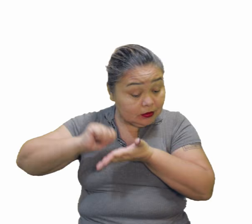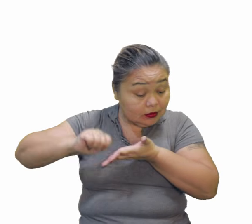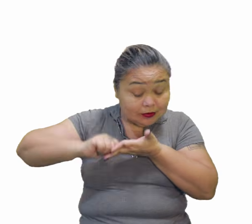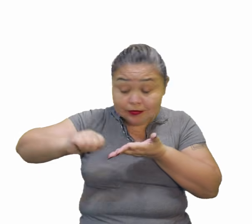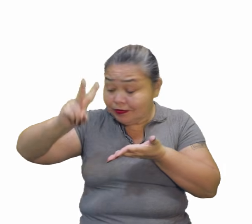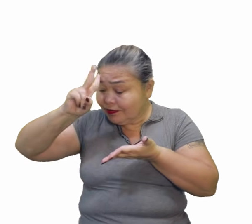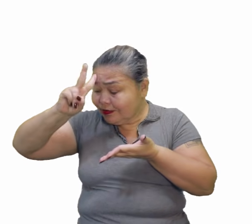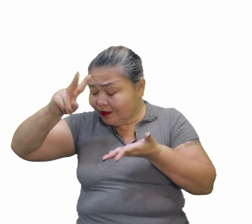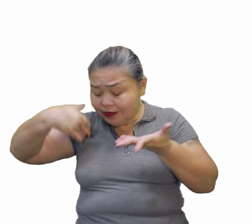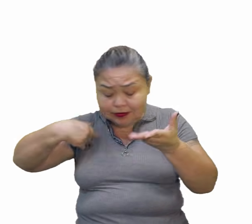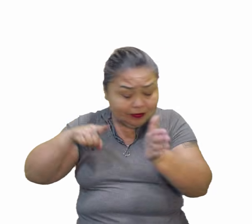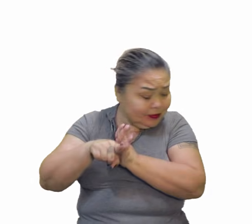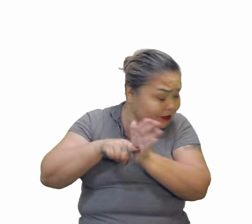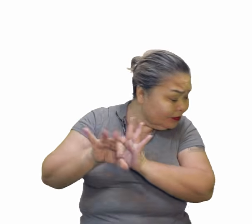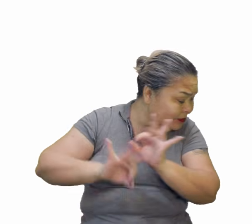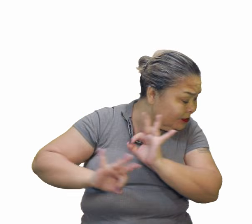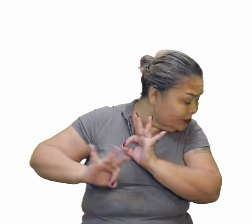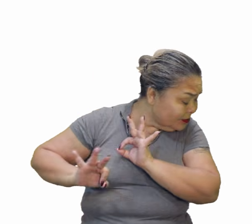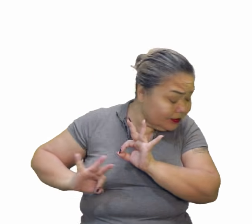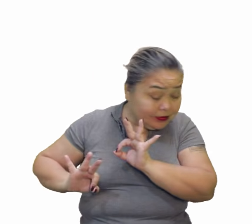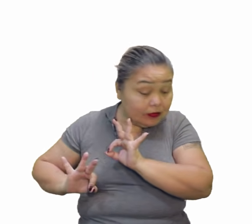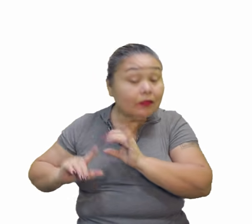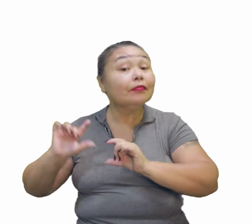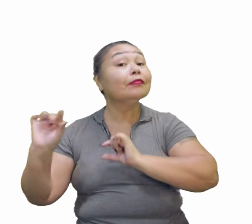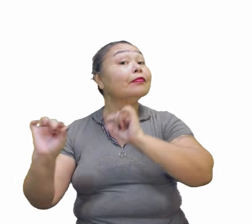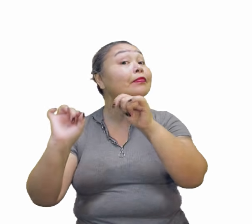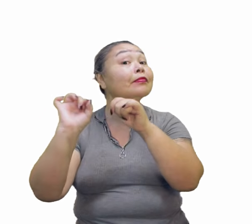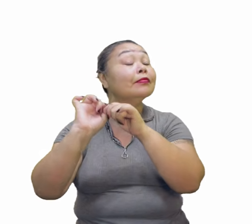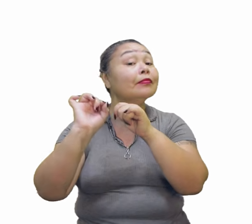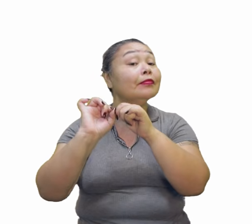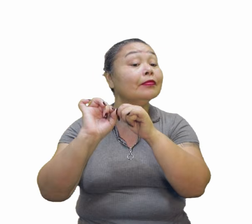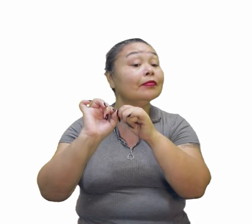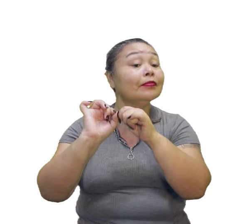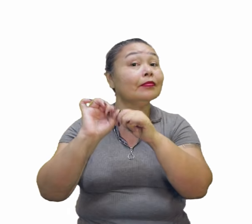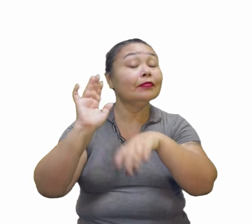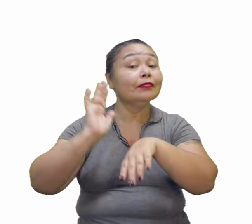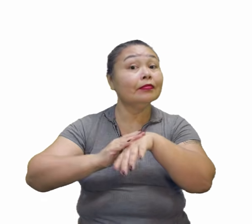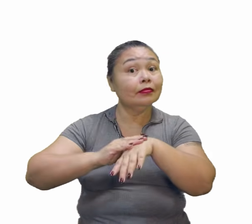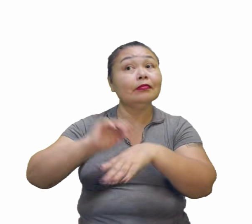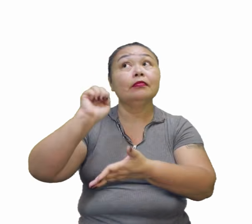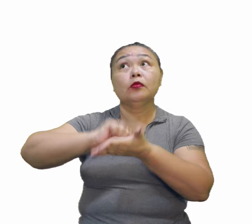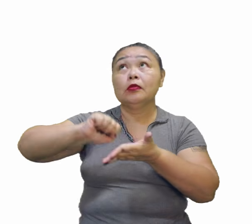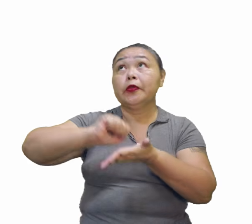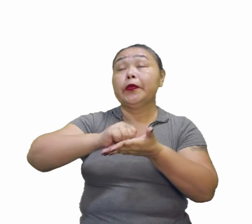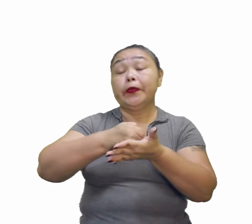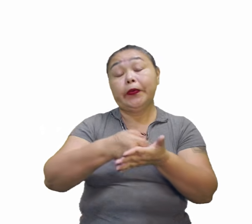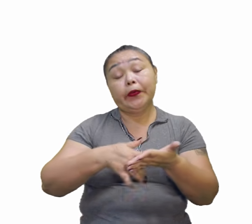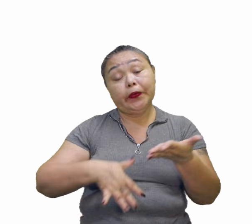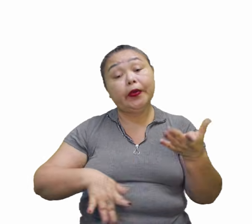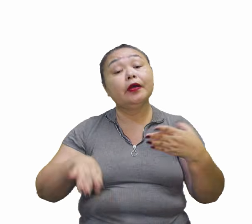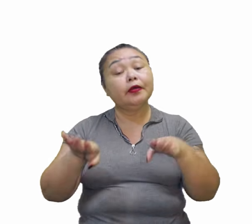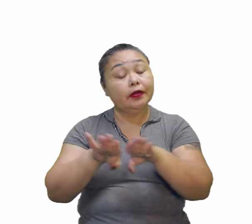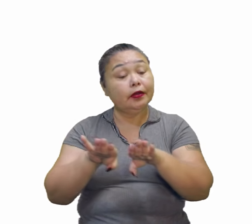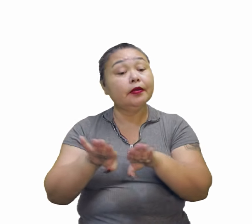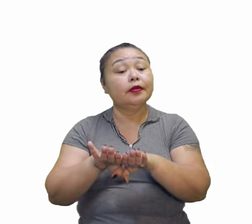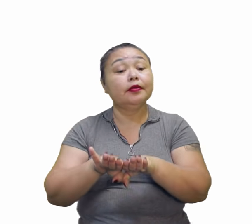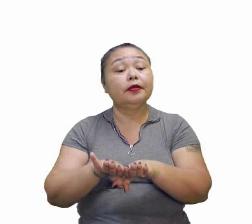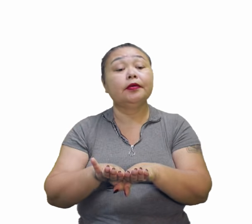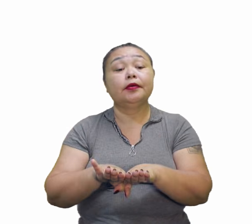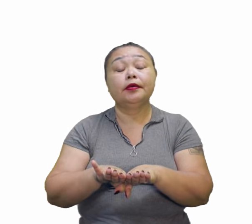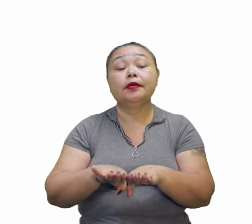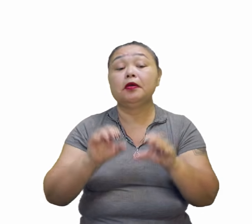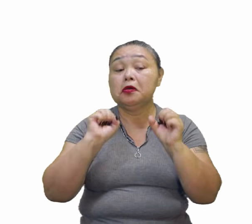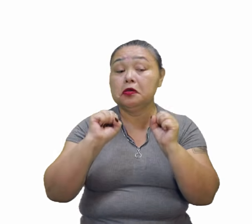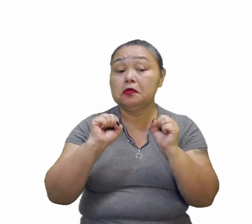anotação, não lembra, não pode pesquisar no caderno, o que você vai fazer? É mais trabalhoso, mas também funciona.